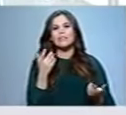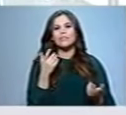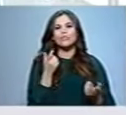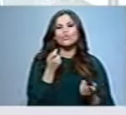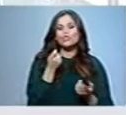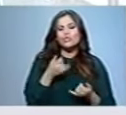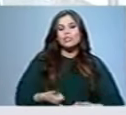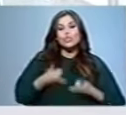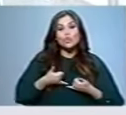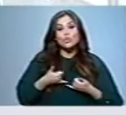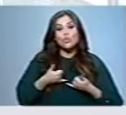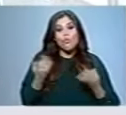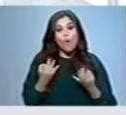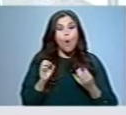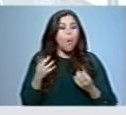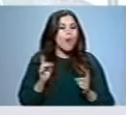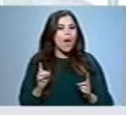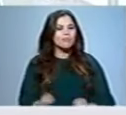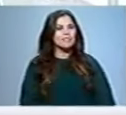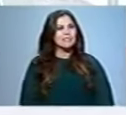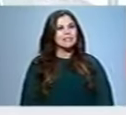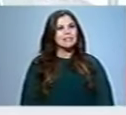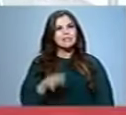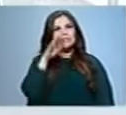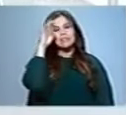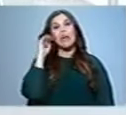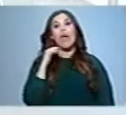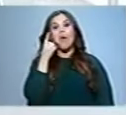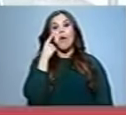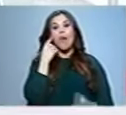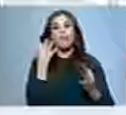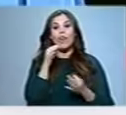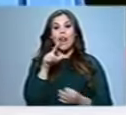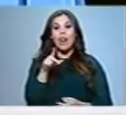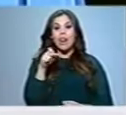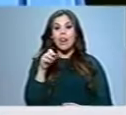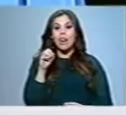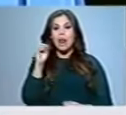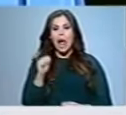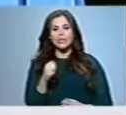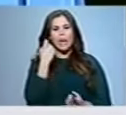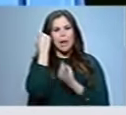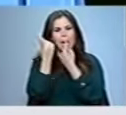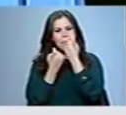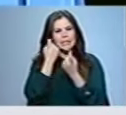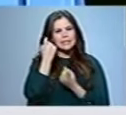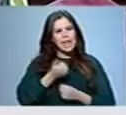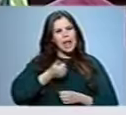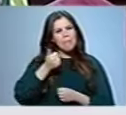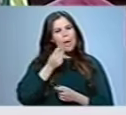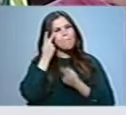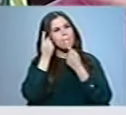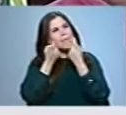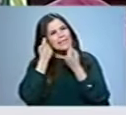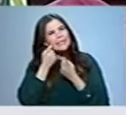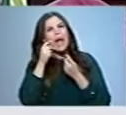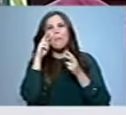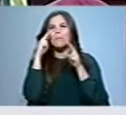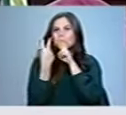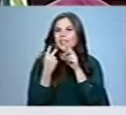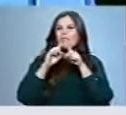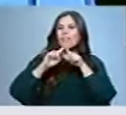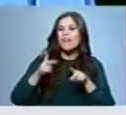mais assustado? Mais renitente, porque tive uma experiência muito má no lado. A pensar, se calhar, tenho que começar a pensar melhor na vida. Não, assim que